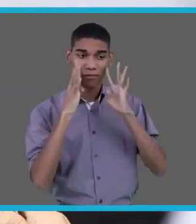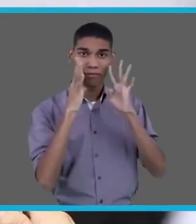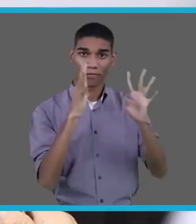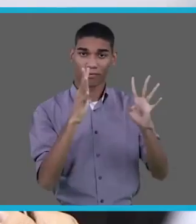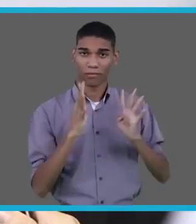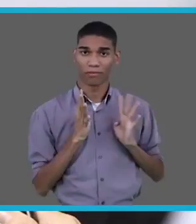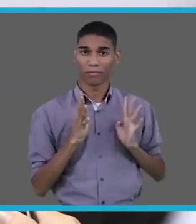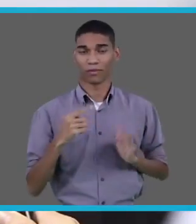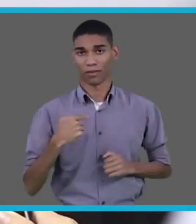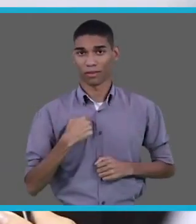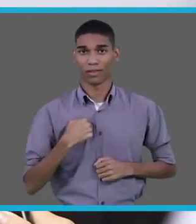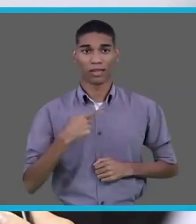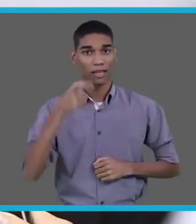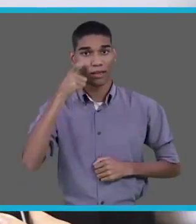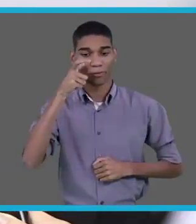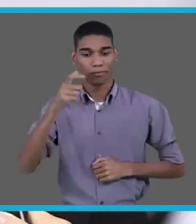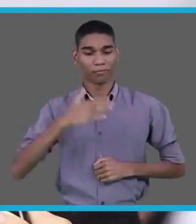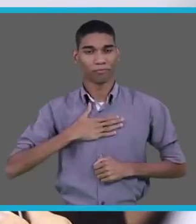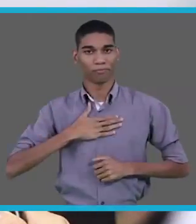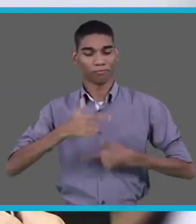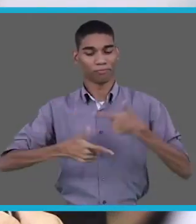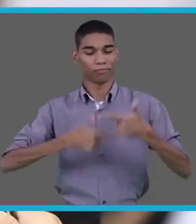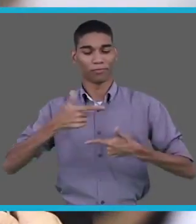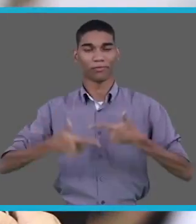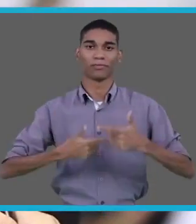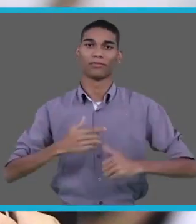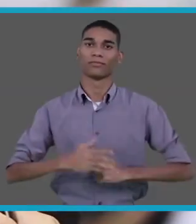a captar a atenção dele, de